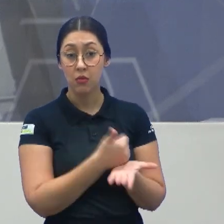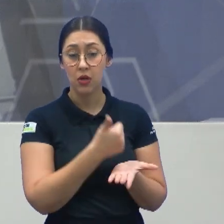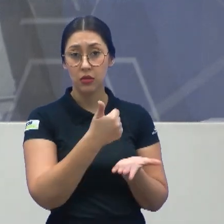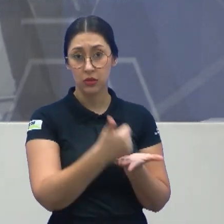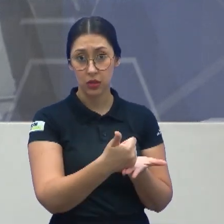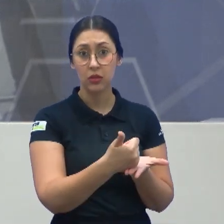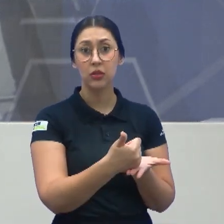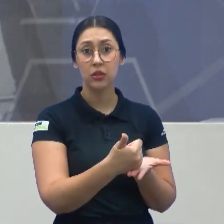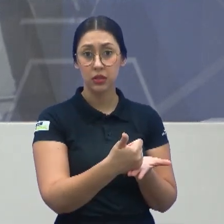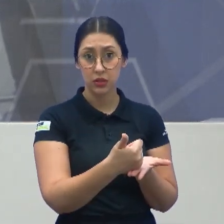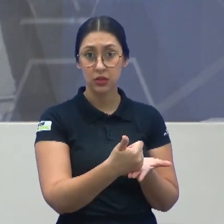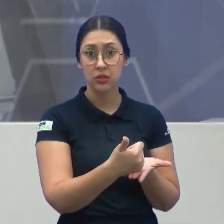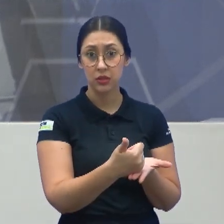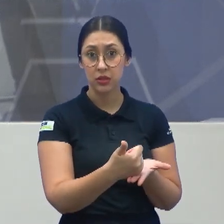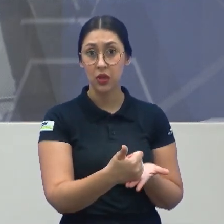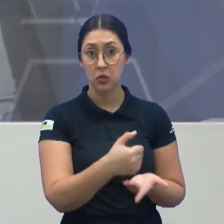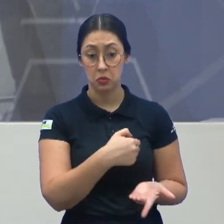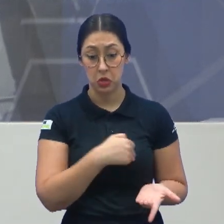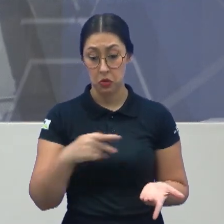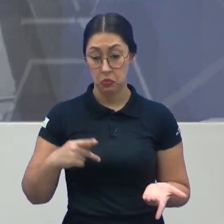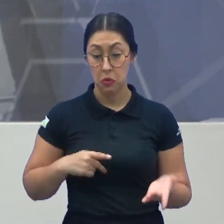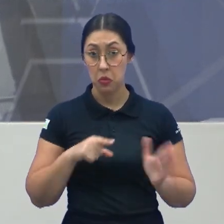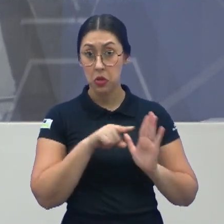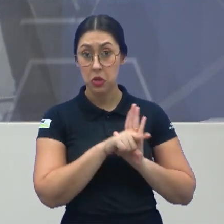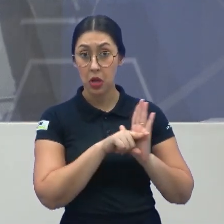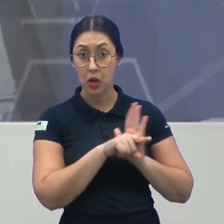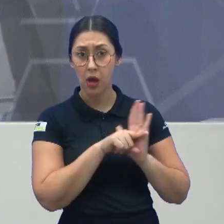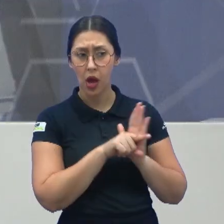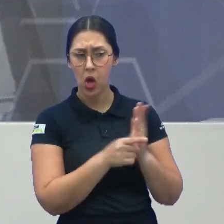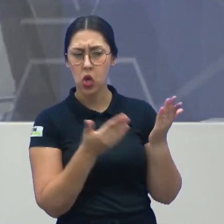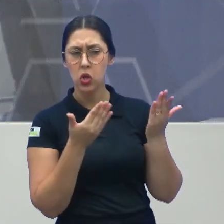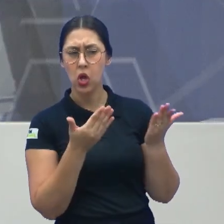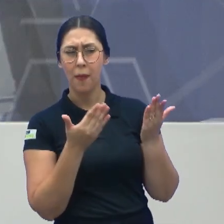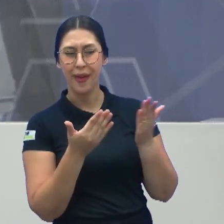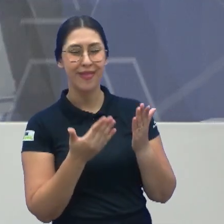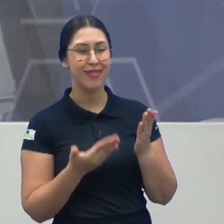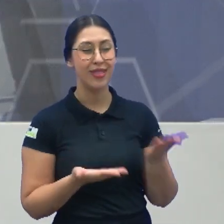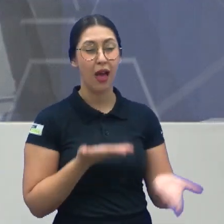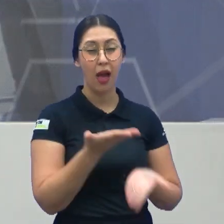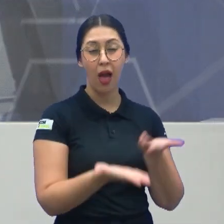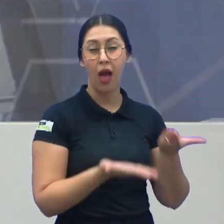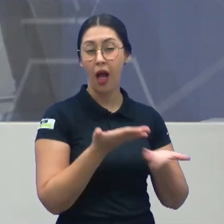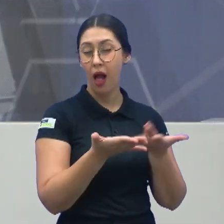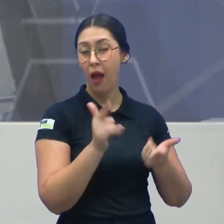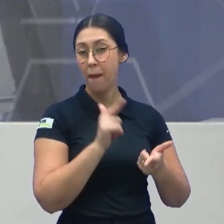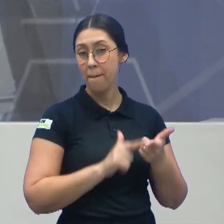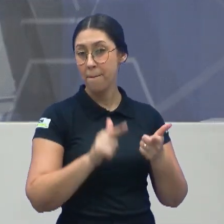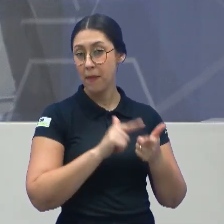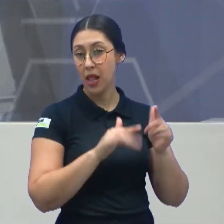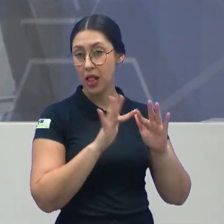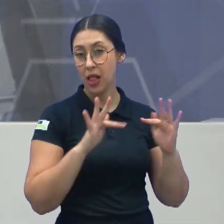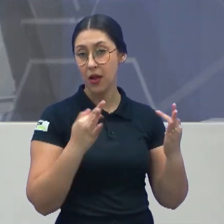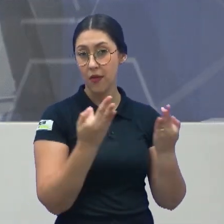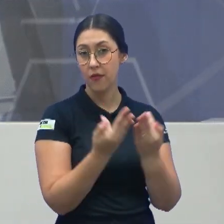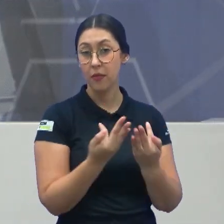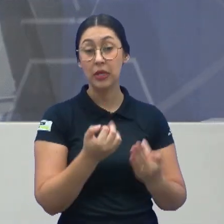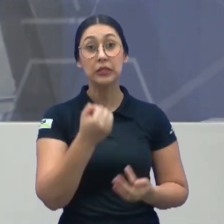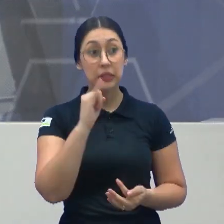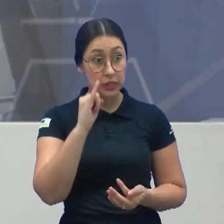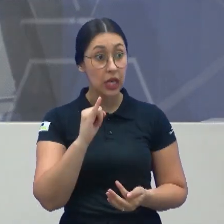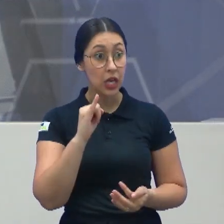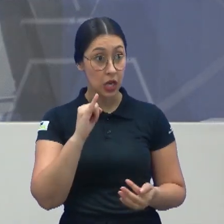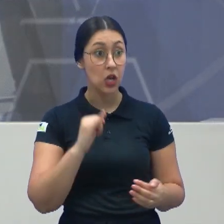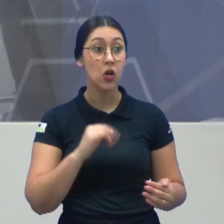que o MP está investigando por suspeita de favorecimento, conflito de interesse e que, se confirmado, pode configurar